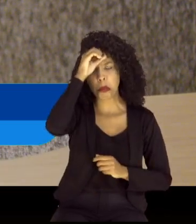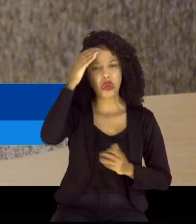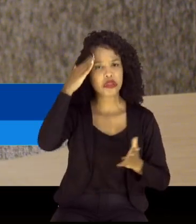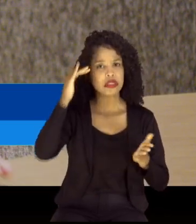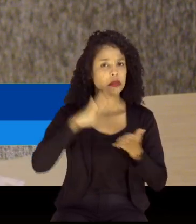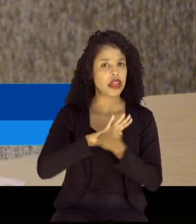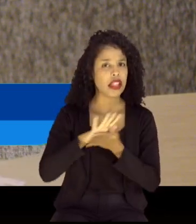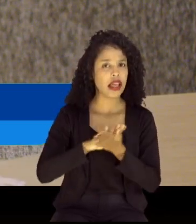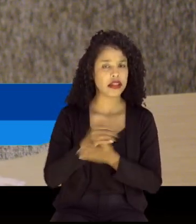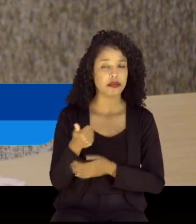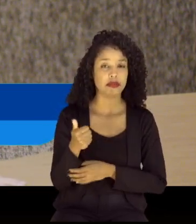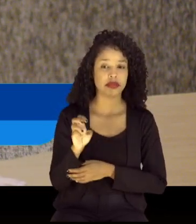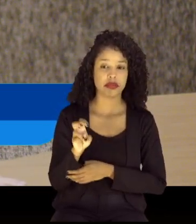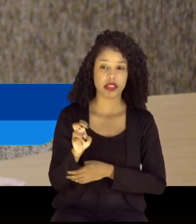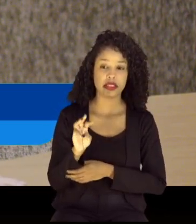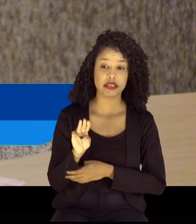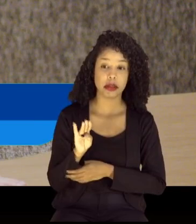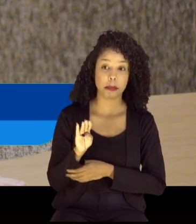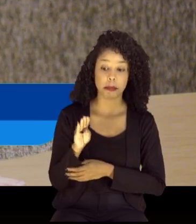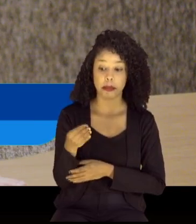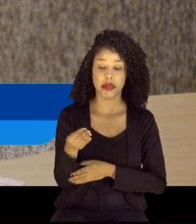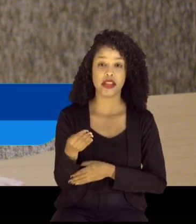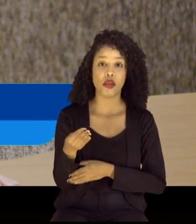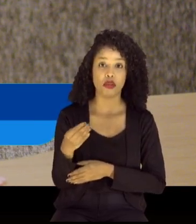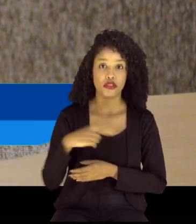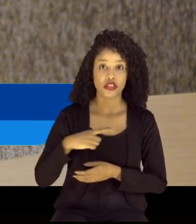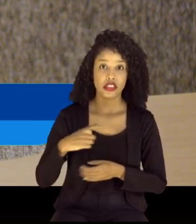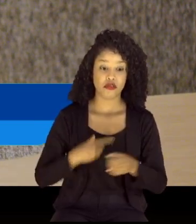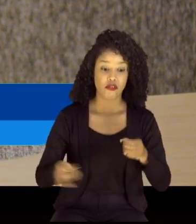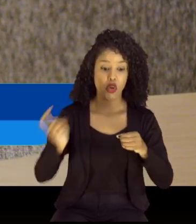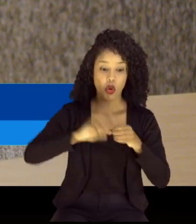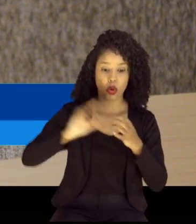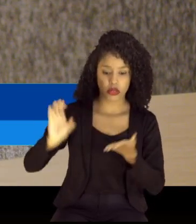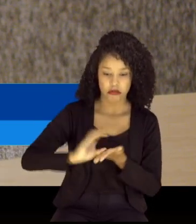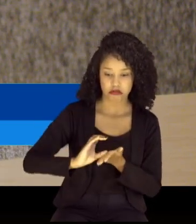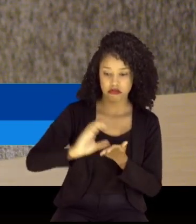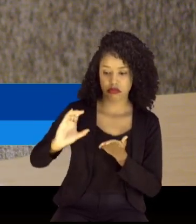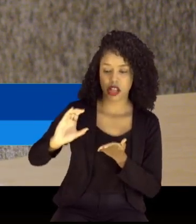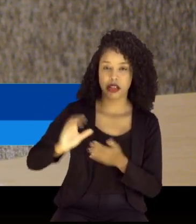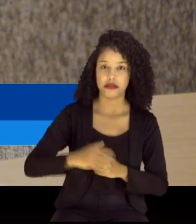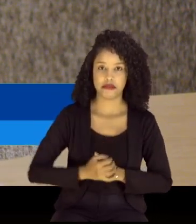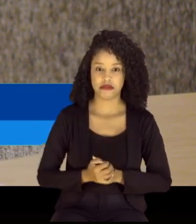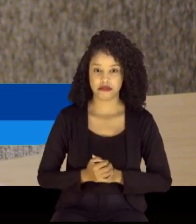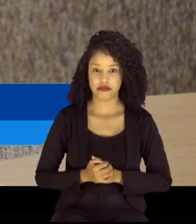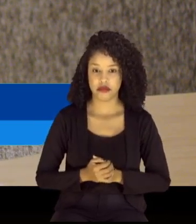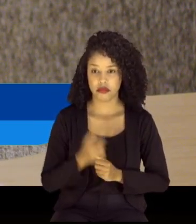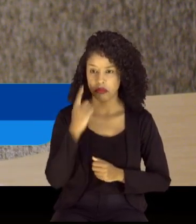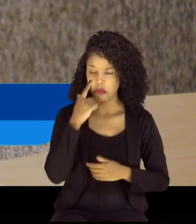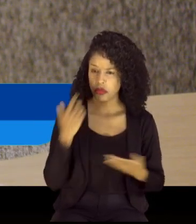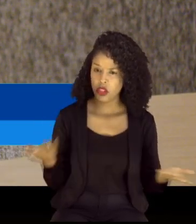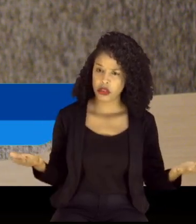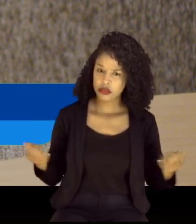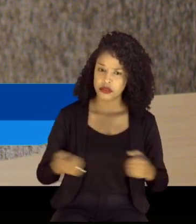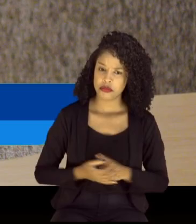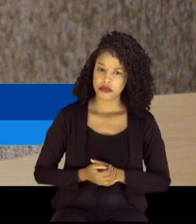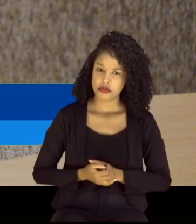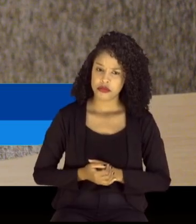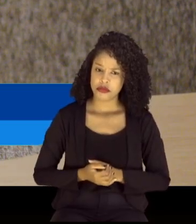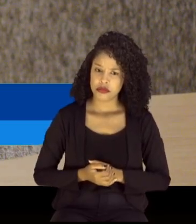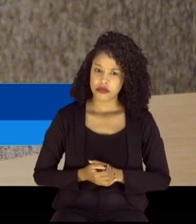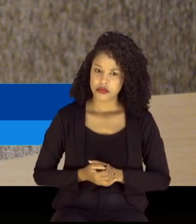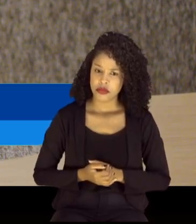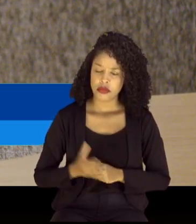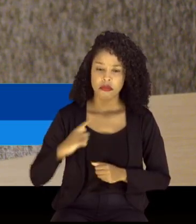bi. Isso é o que foi devolvido. Oxente, Valdemar. E não há um